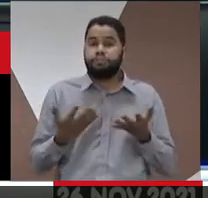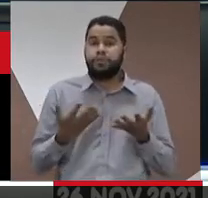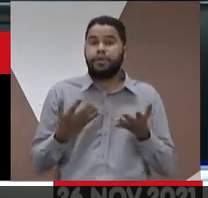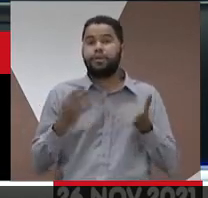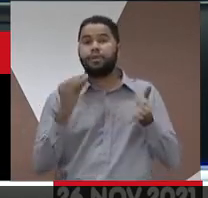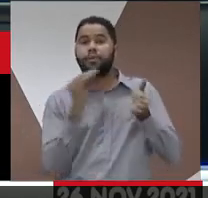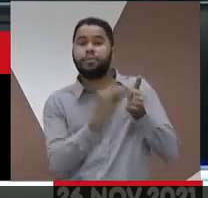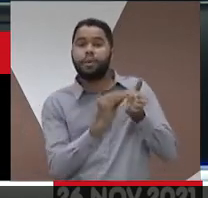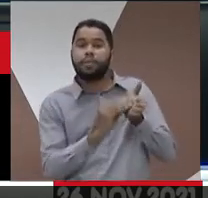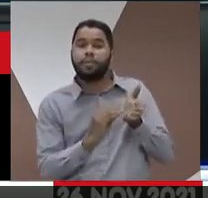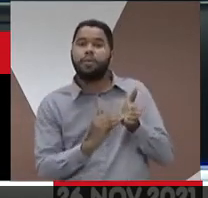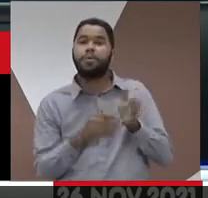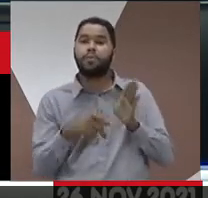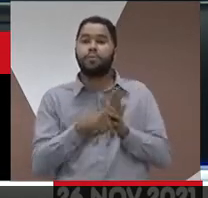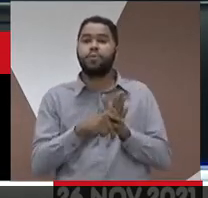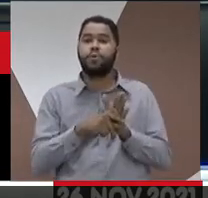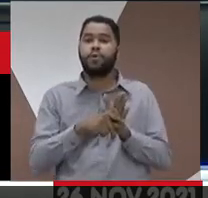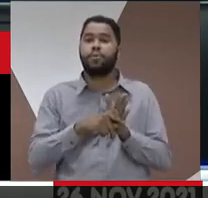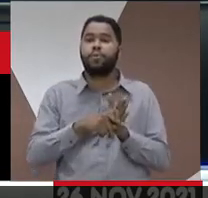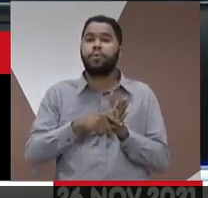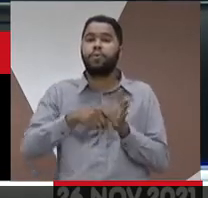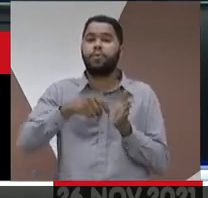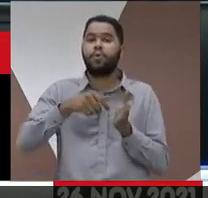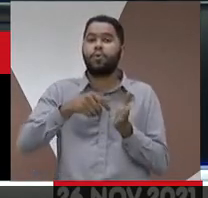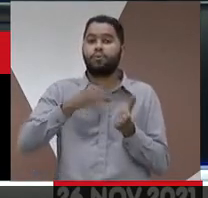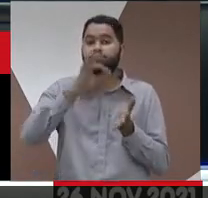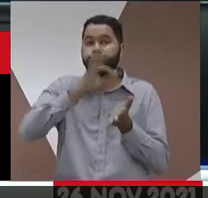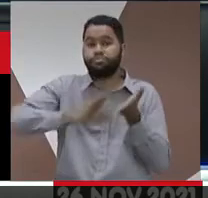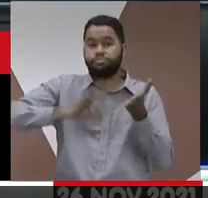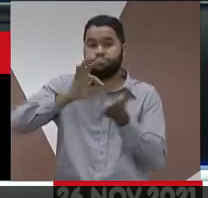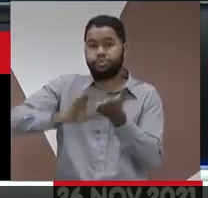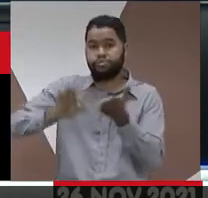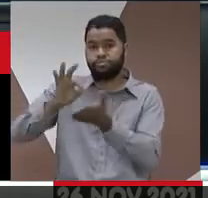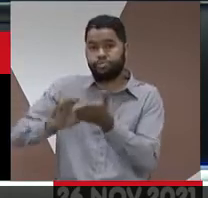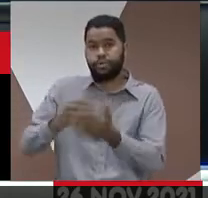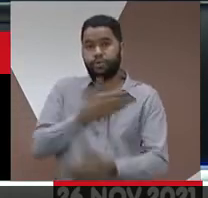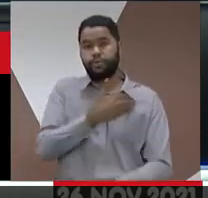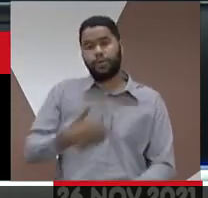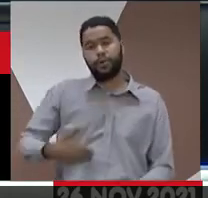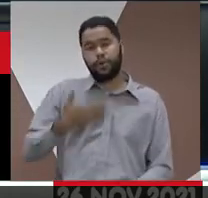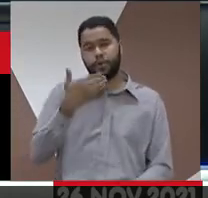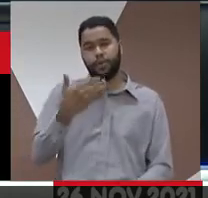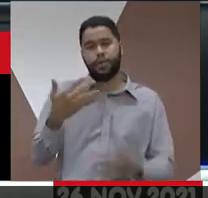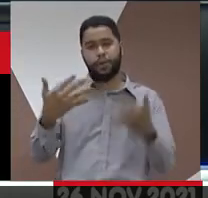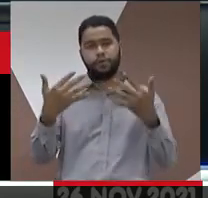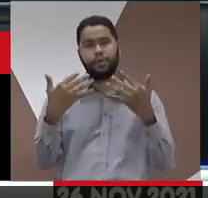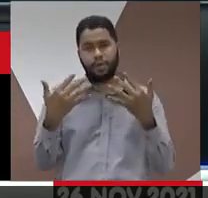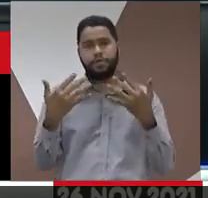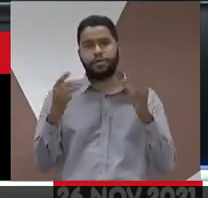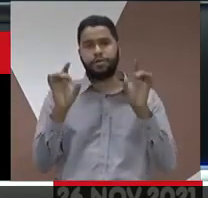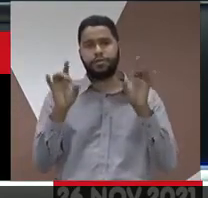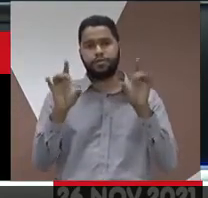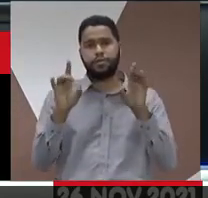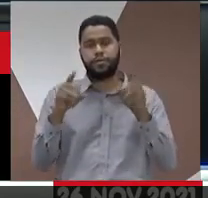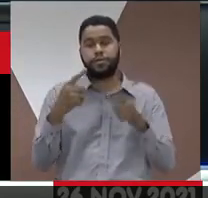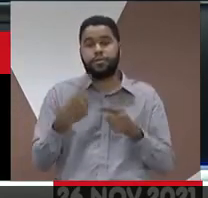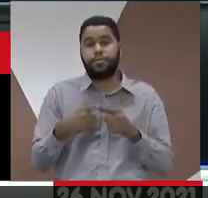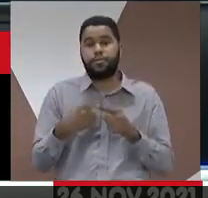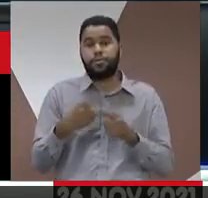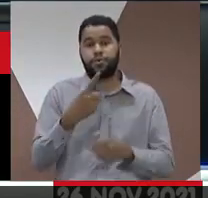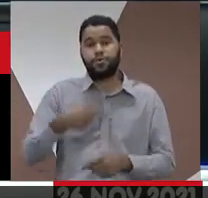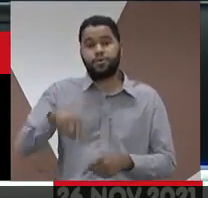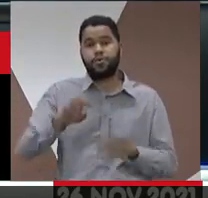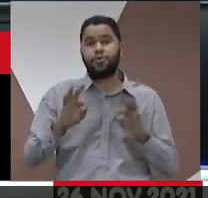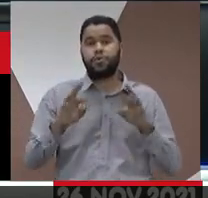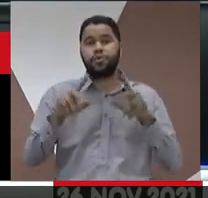colocar digital nesse negócio são os homens públicos. Então, eu peço atenção especial, porque nós